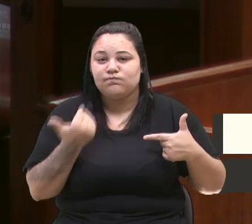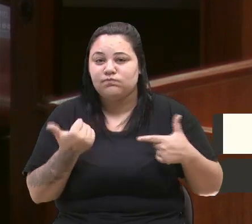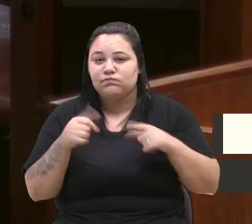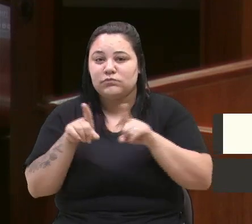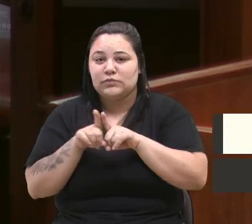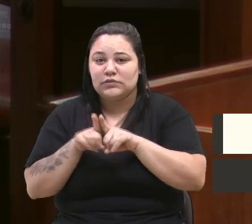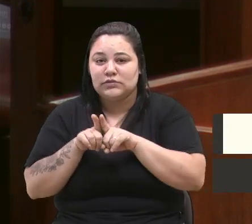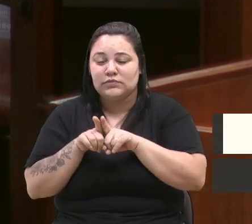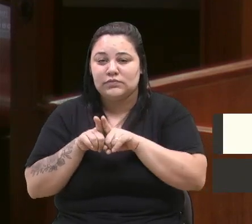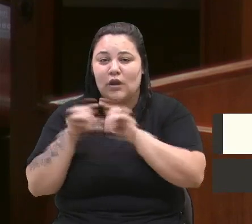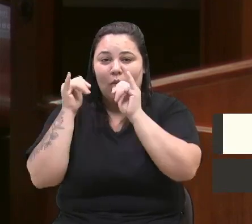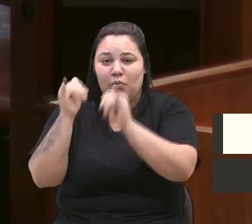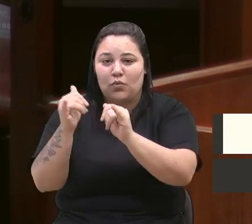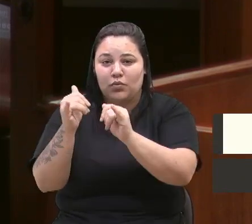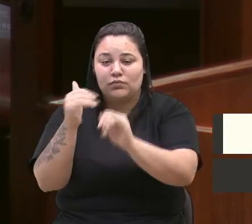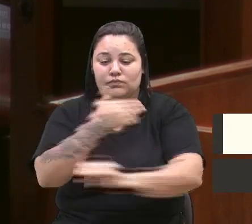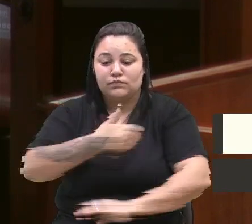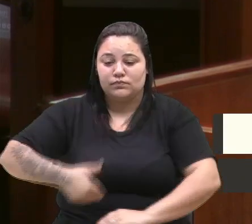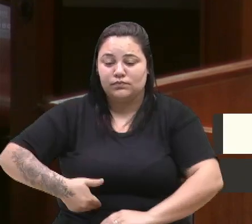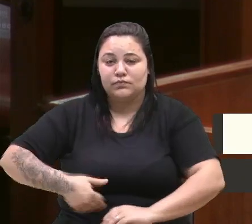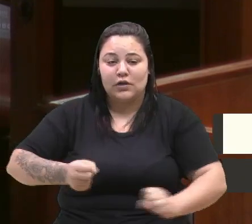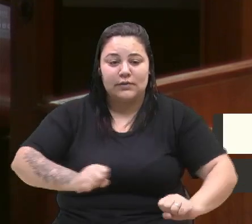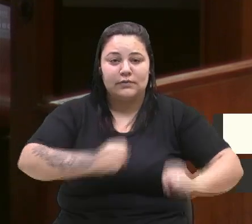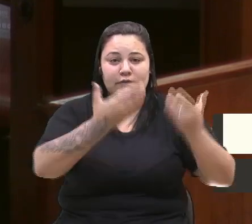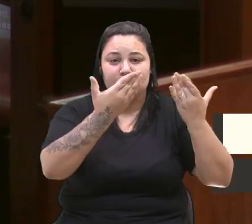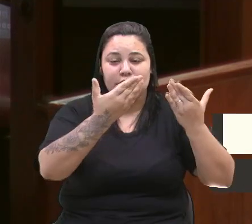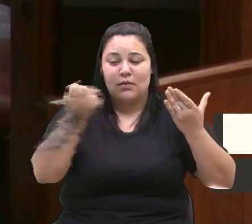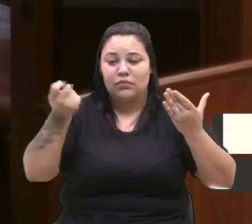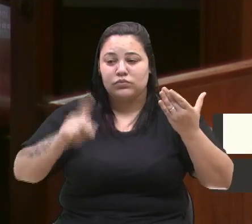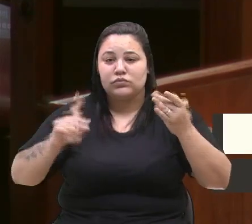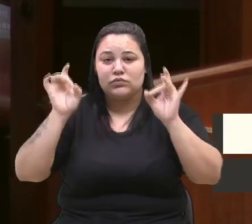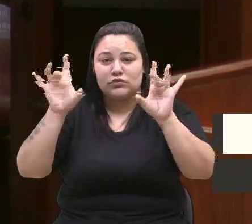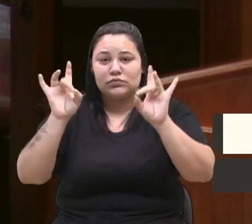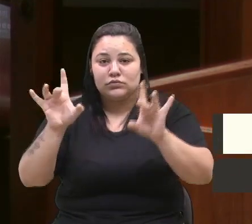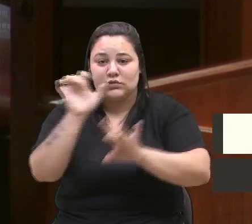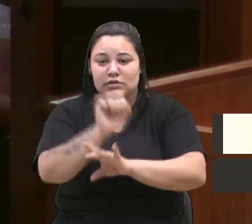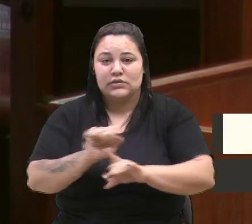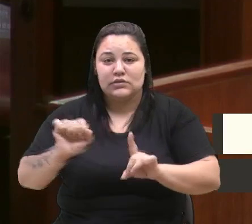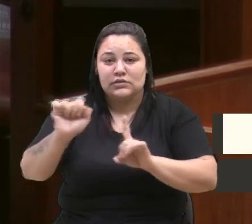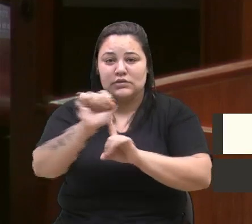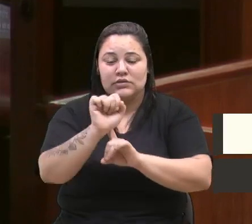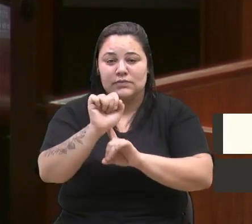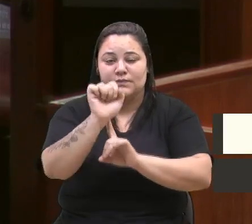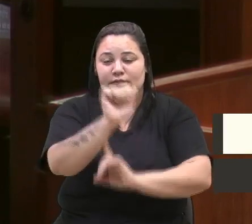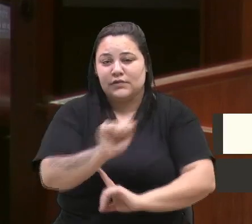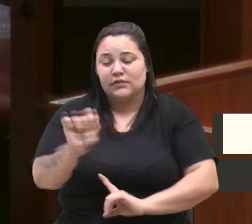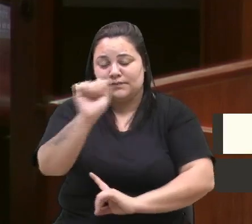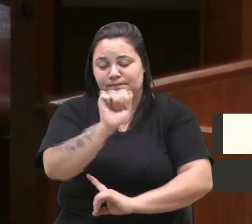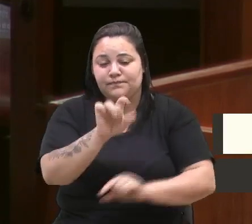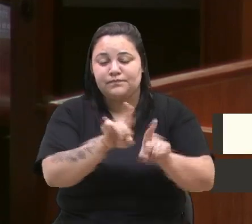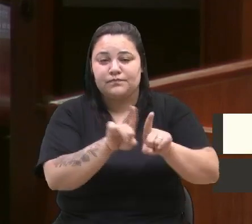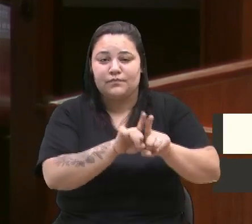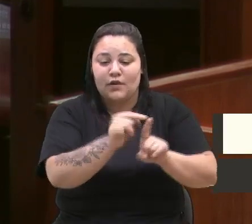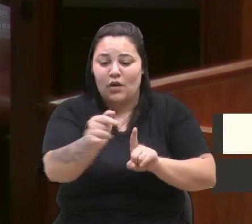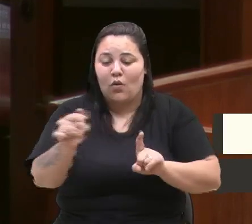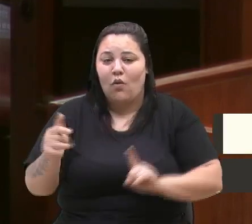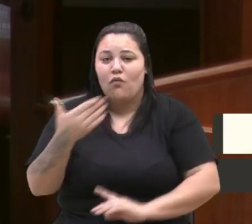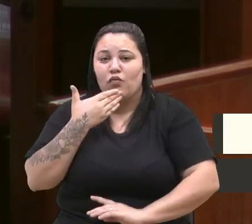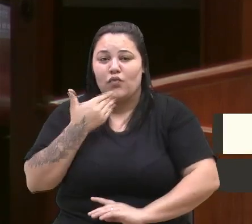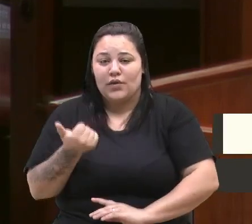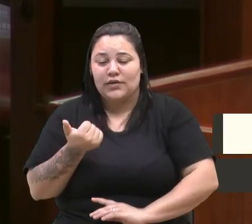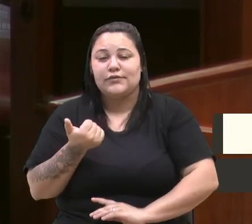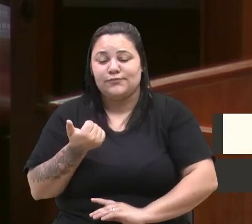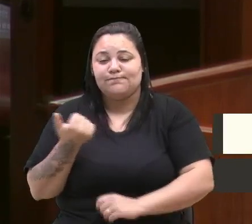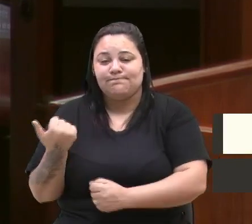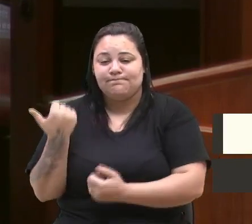transporte público, eventos, aposentadoria especial, assistência social, entre outras necessidades e benefícios